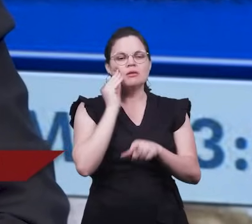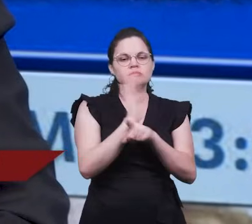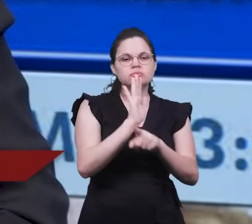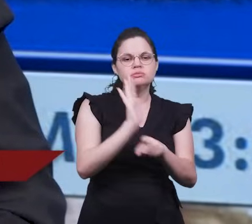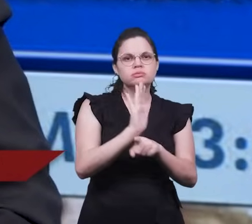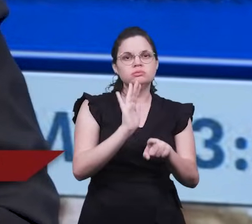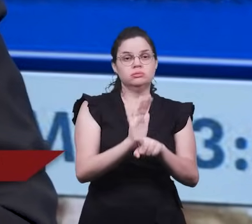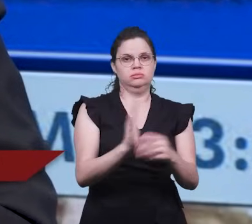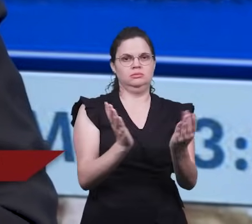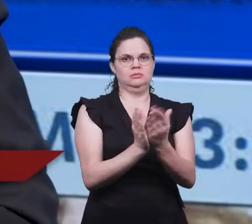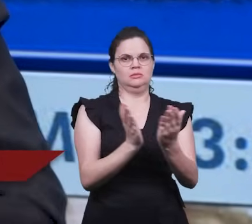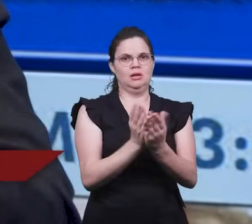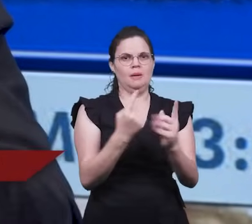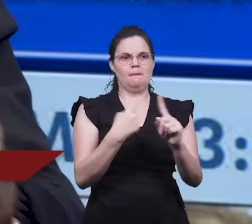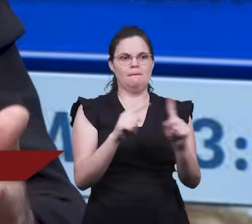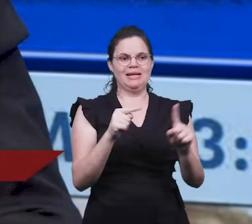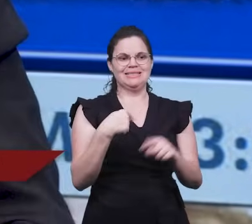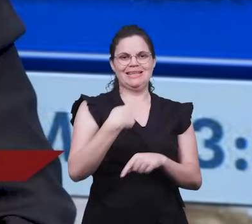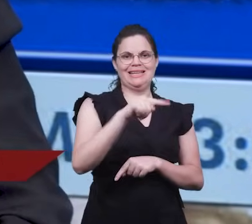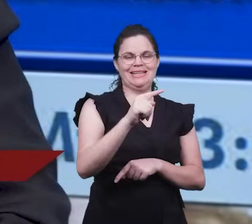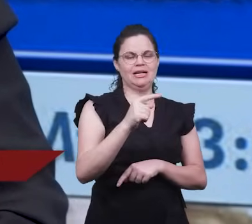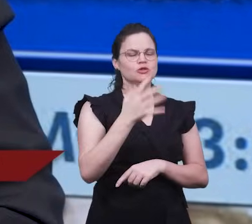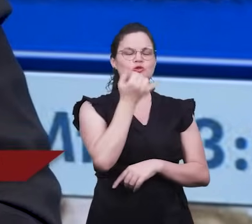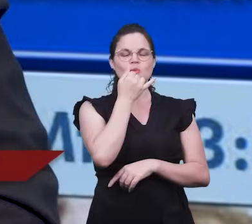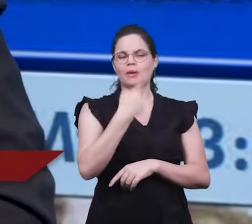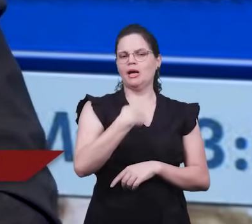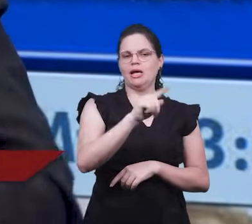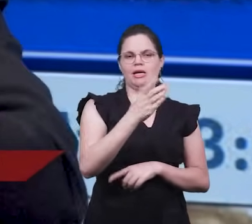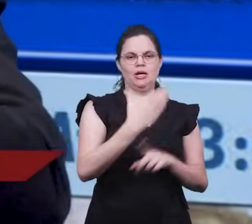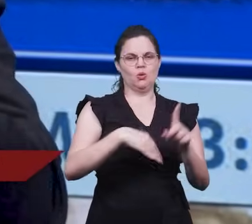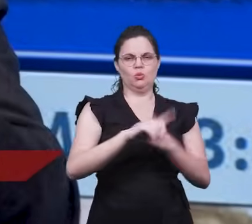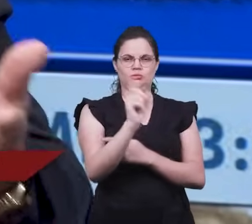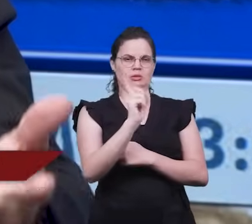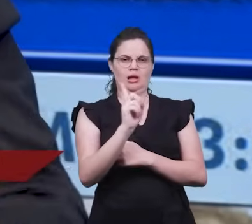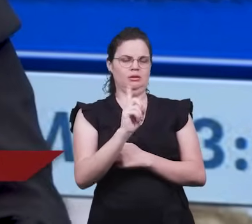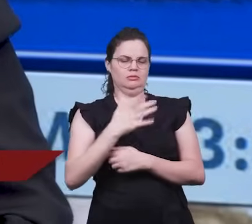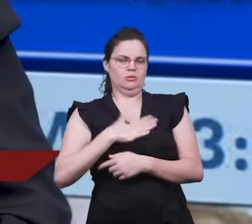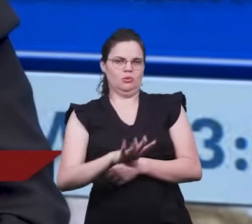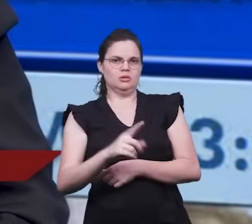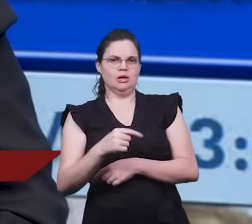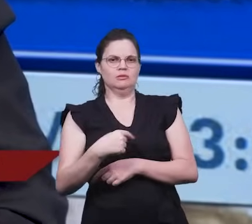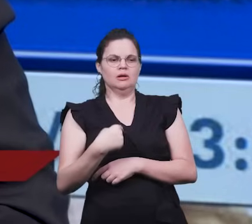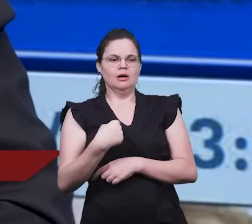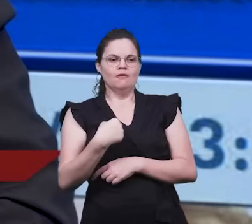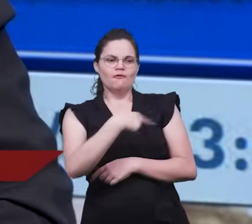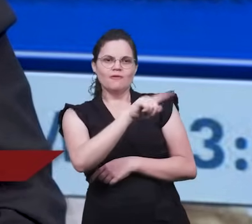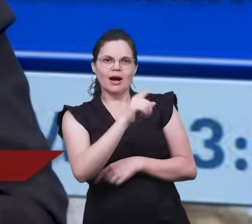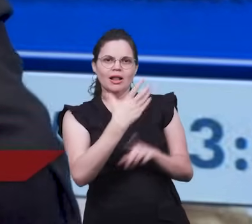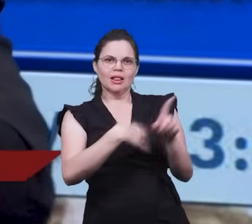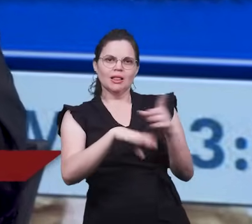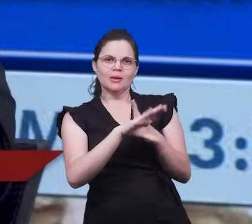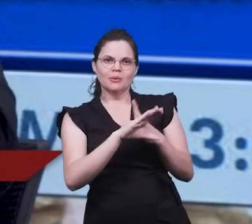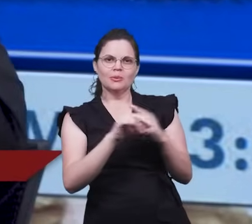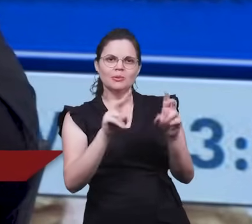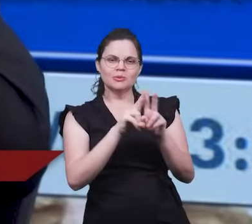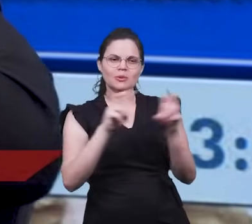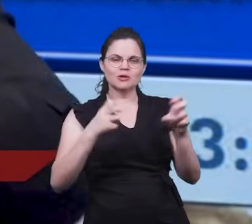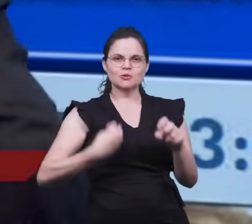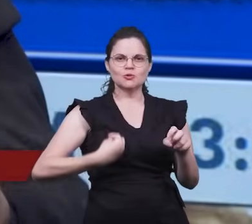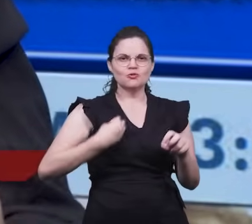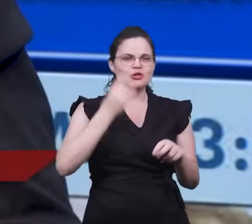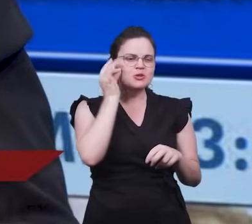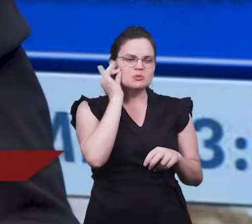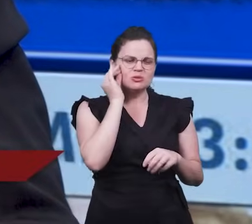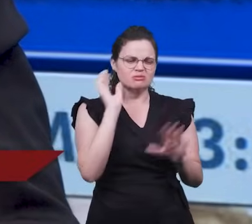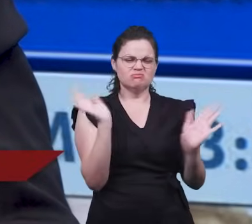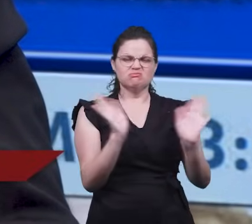cristãos, mas ele não ia em cultos. Ele não valorizou ali a questão, a